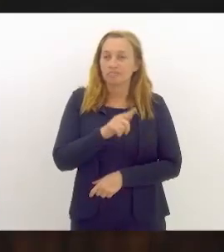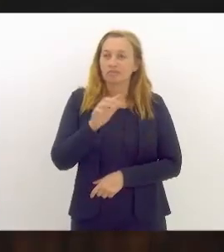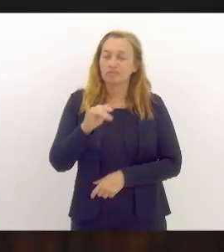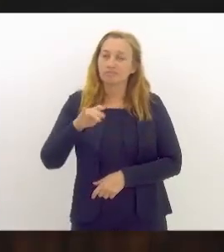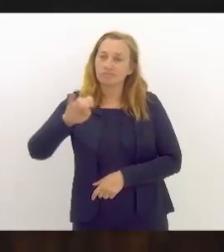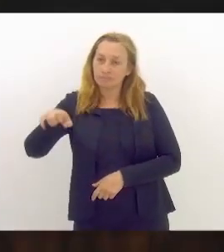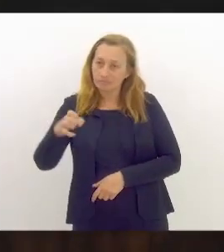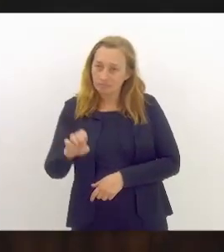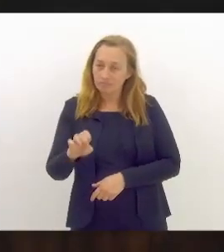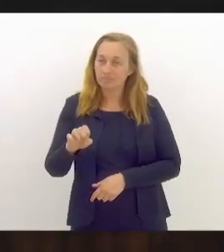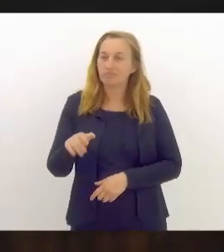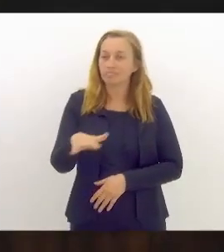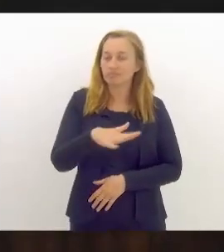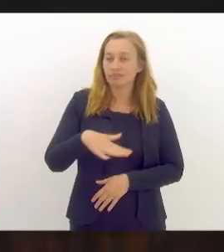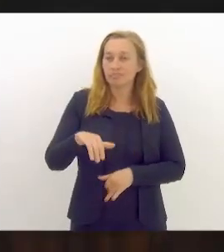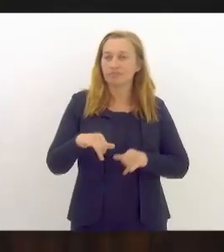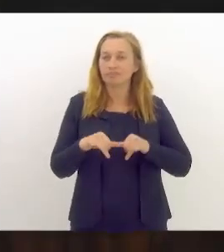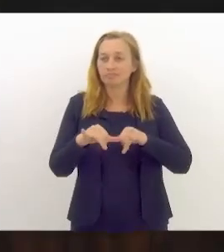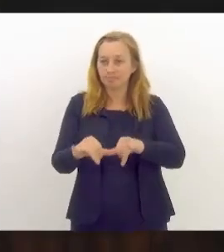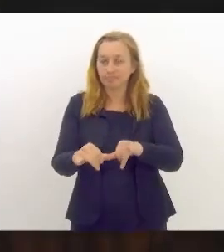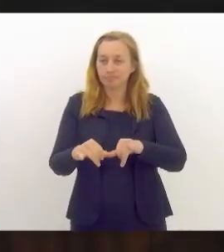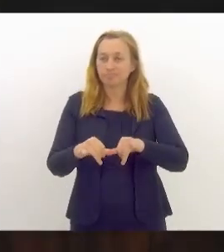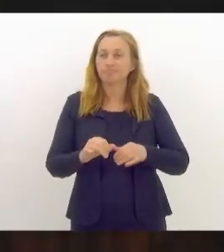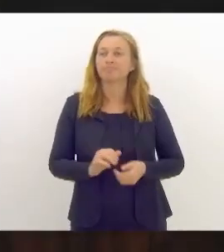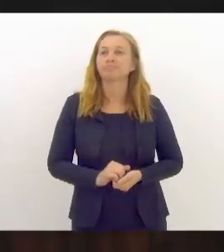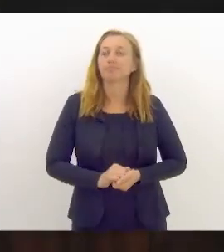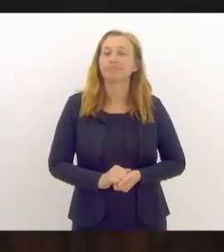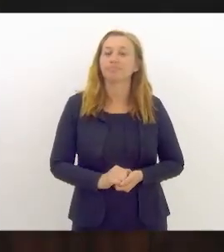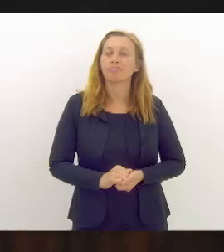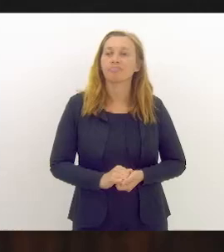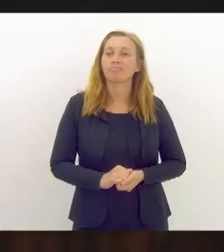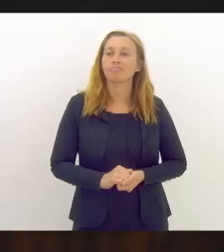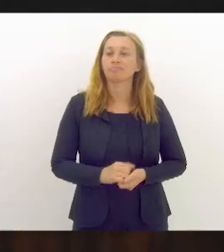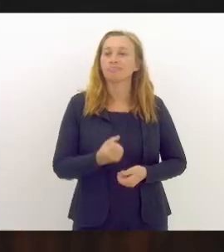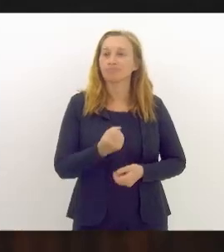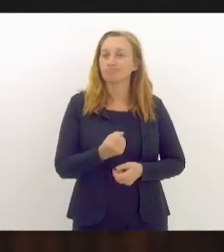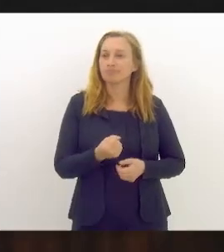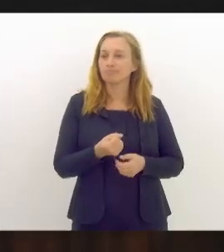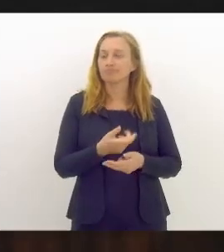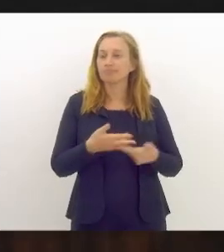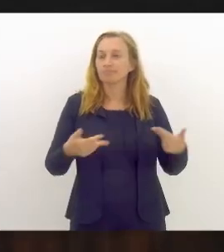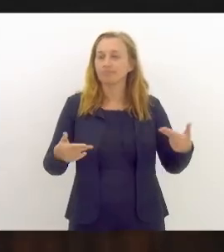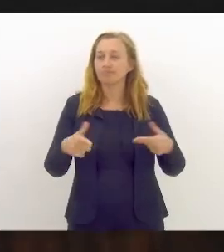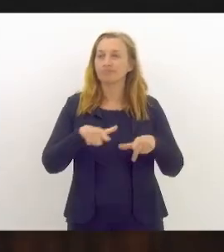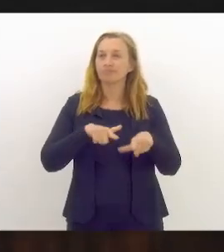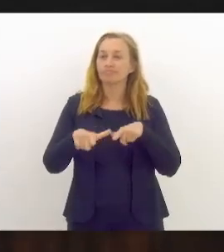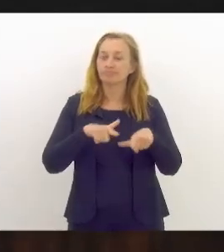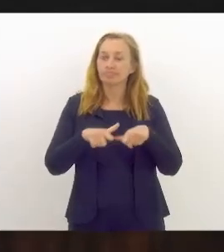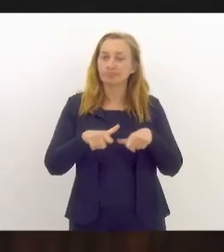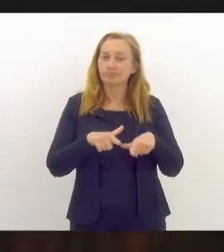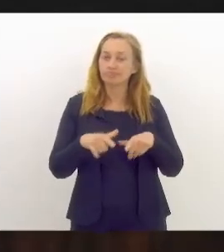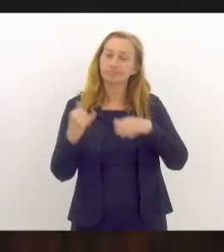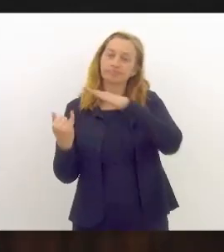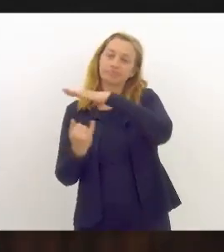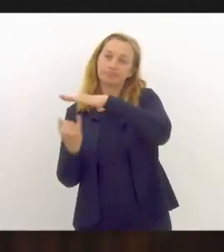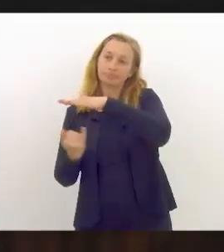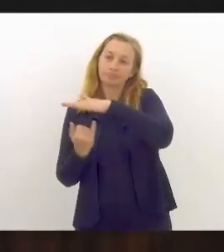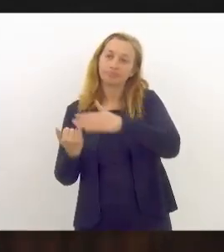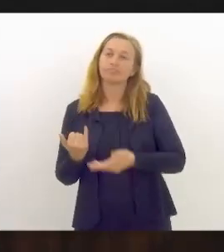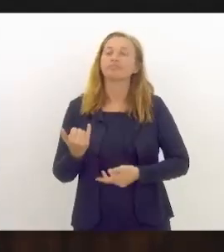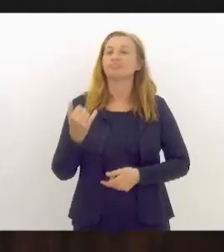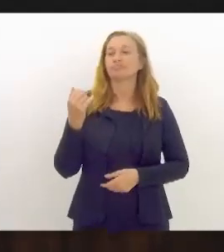pontuar que o setor de supermercado responde porque inúmeros empregos formais no estado e no Brasil